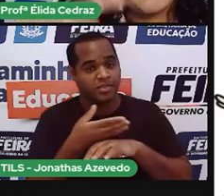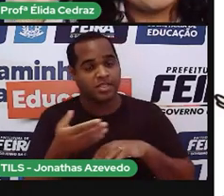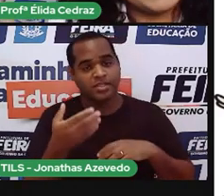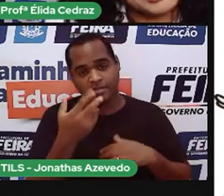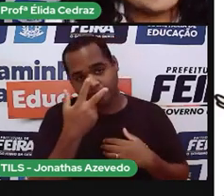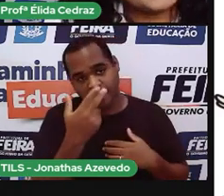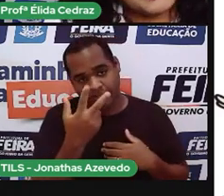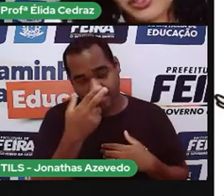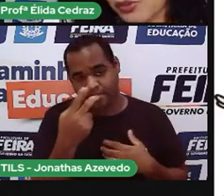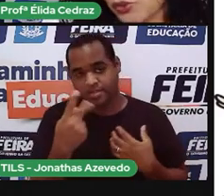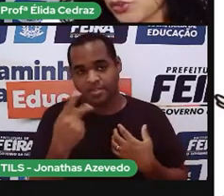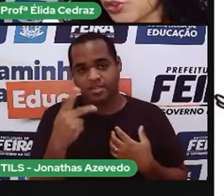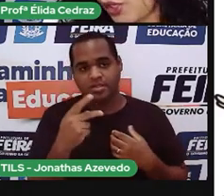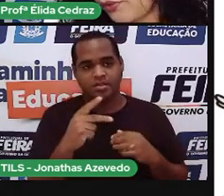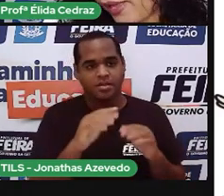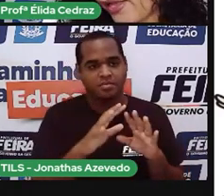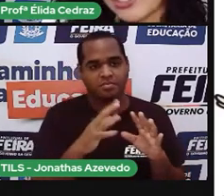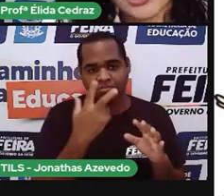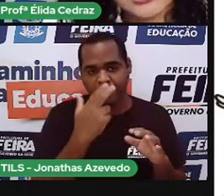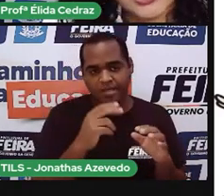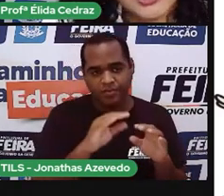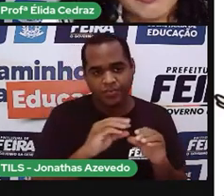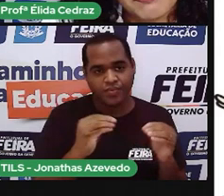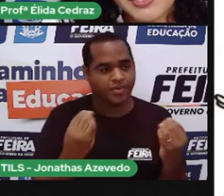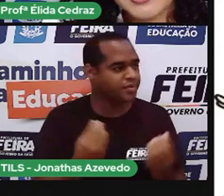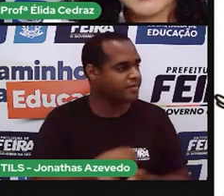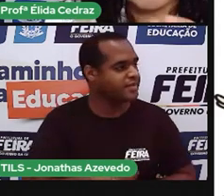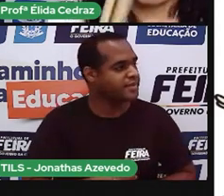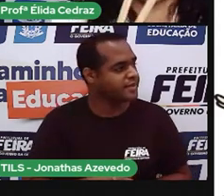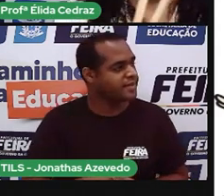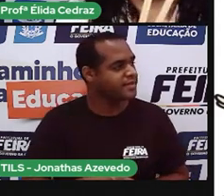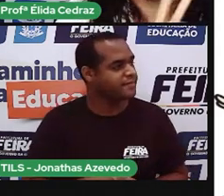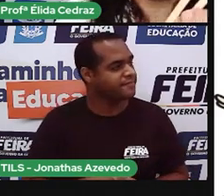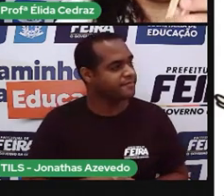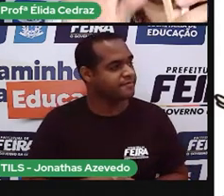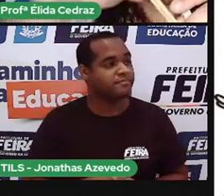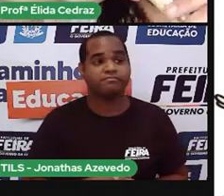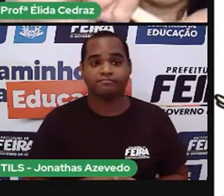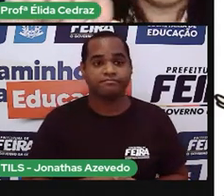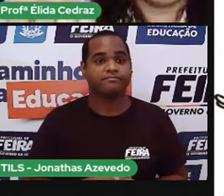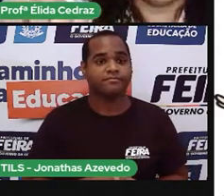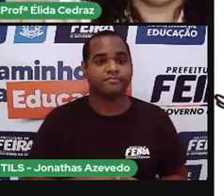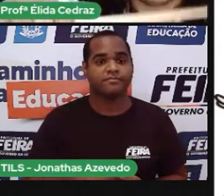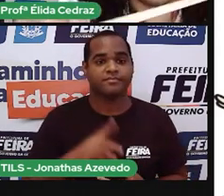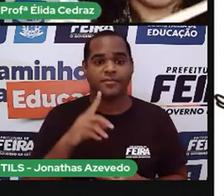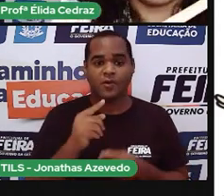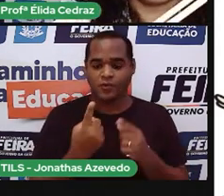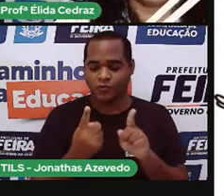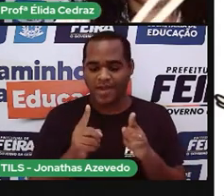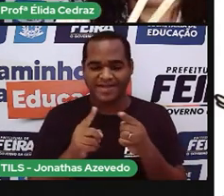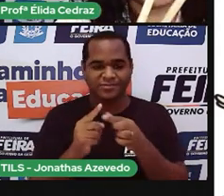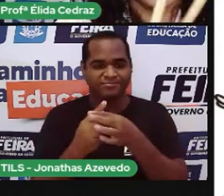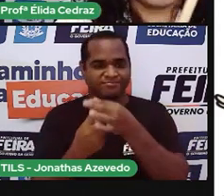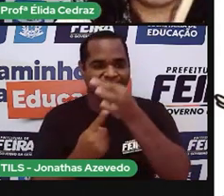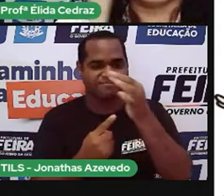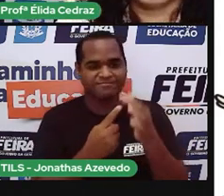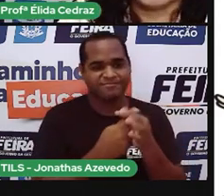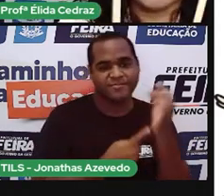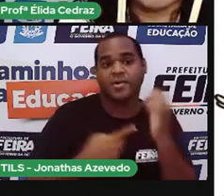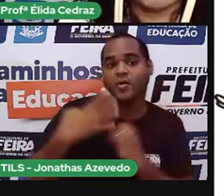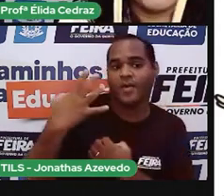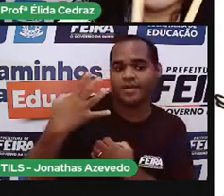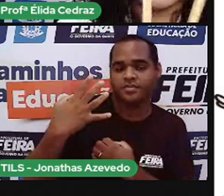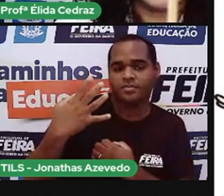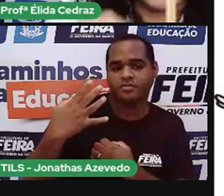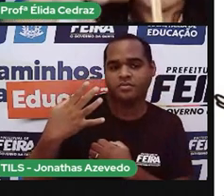para o plástico não correr o risco de soltar. E olha só o que que eu fiz: quatro palitinhos de churrasco. A Pró